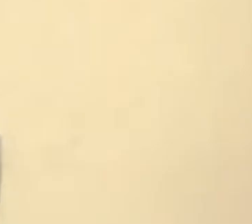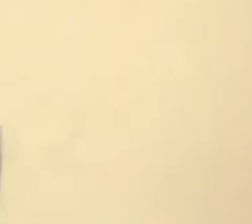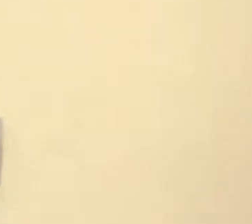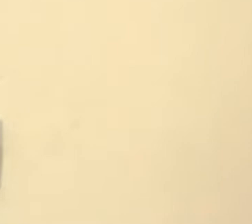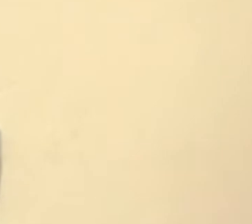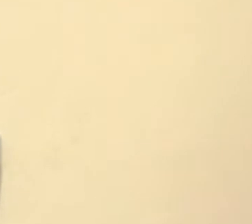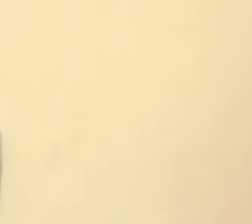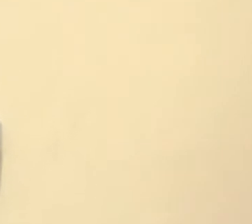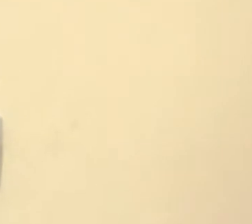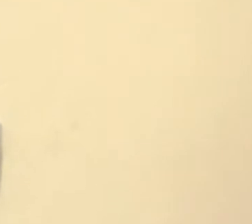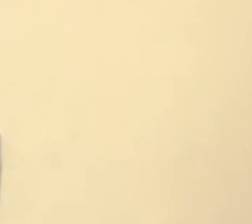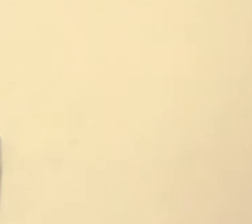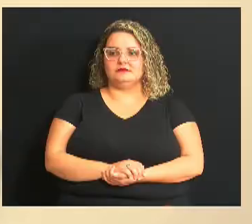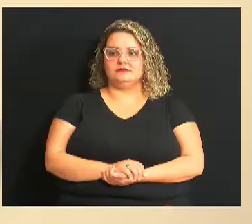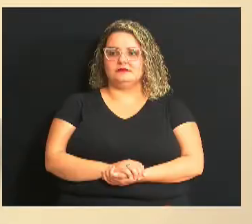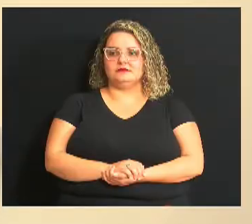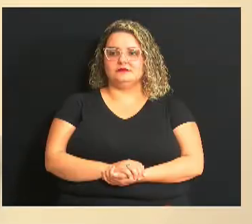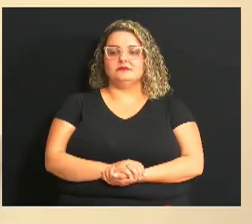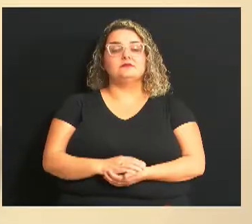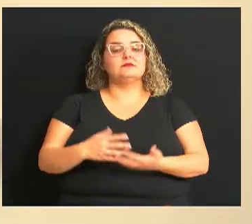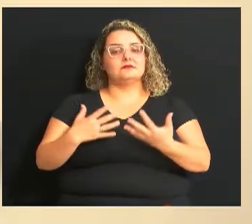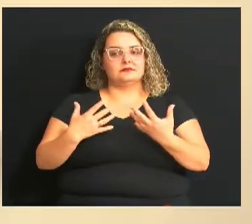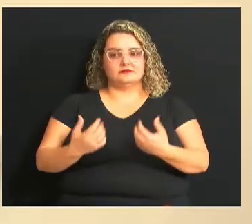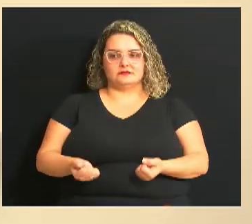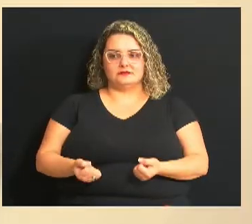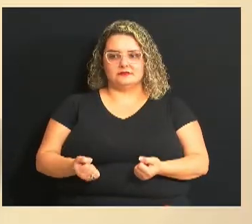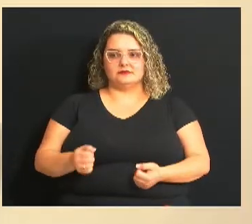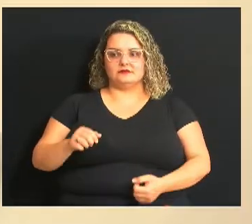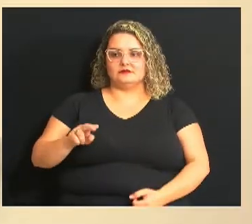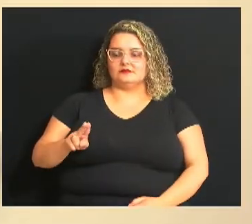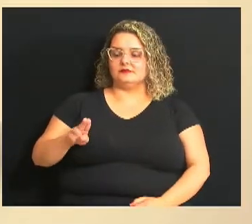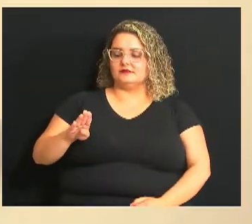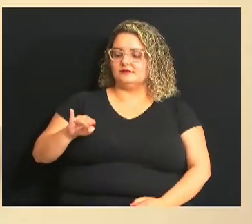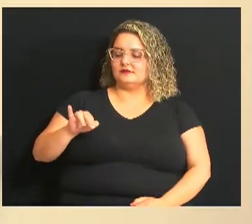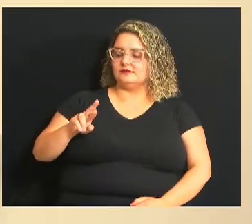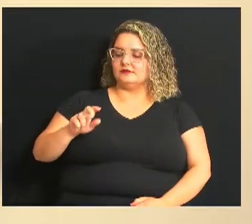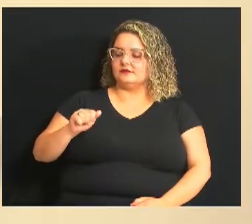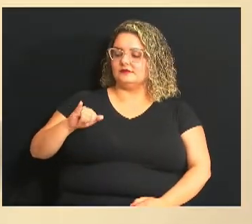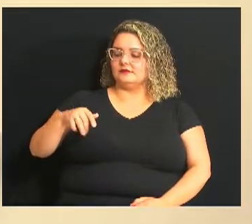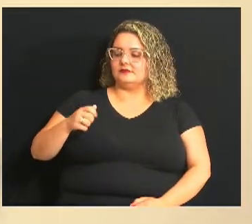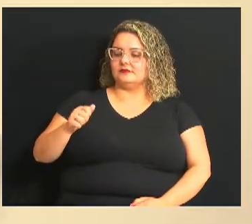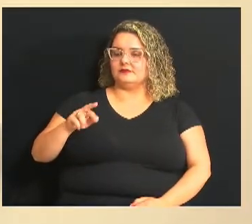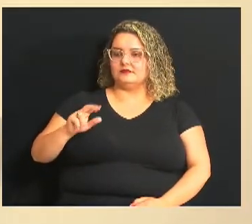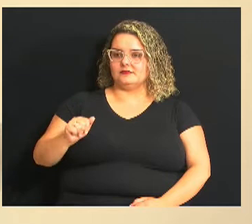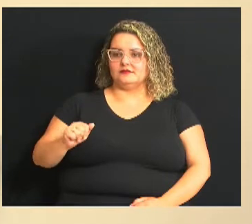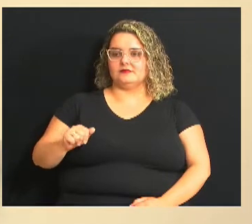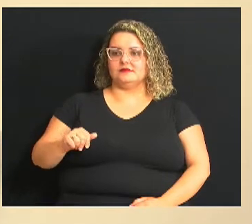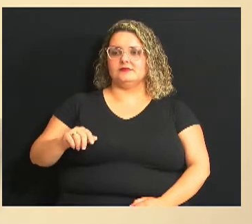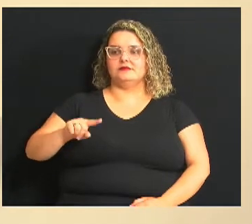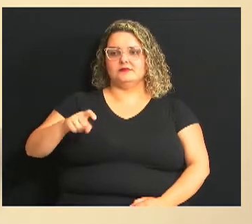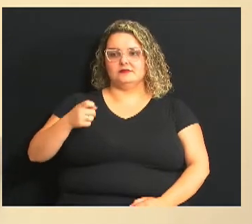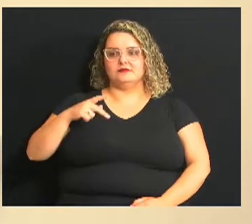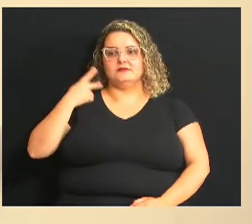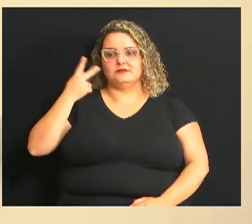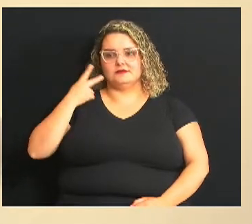Por fim, recebe a honraria senhor Ubirajara Ricardo, homenageado pelo ex-vereador Jorge da